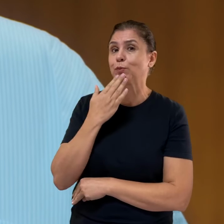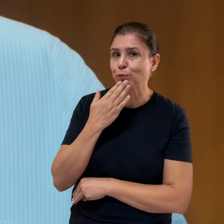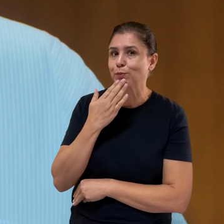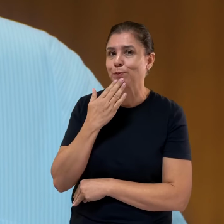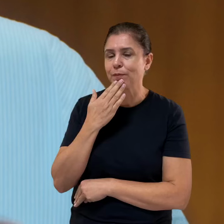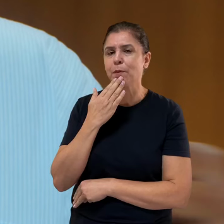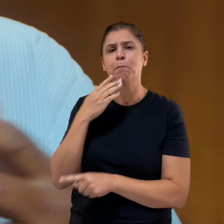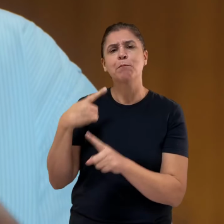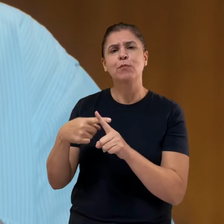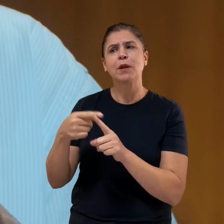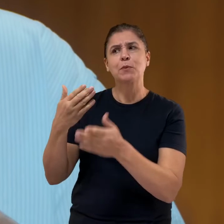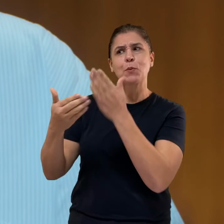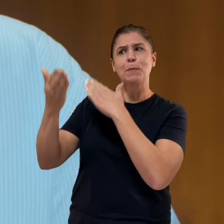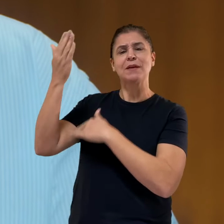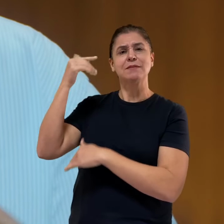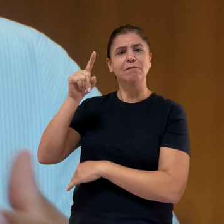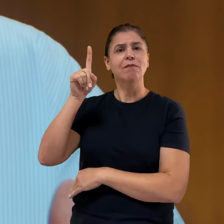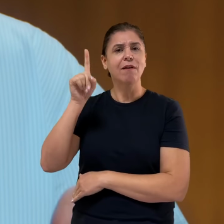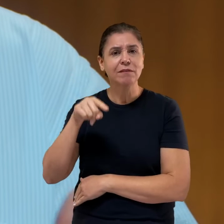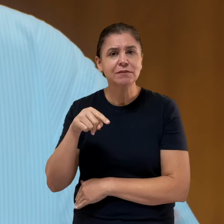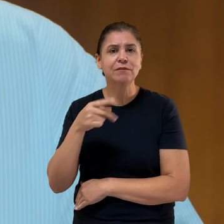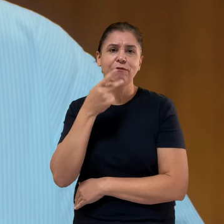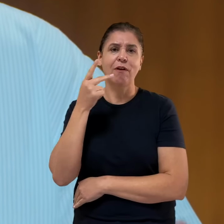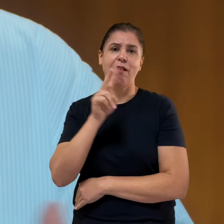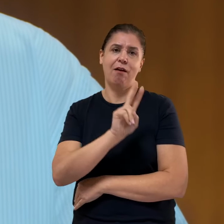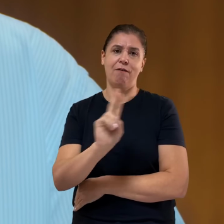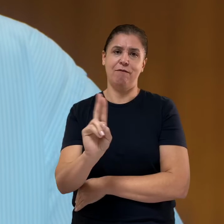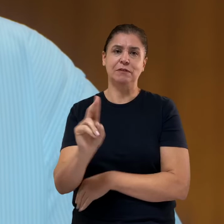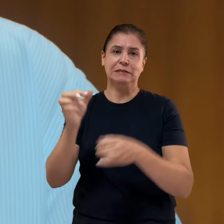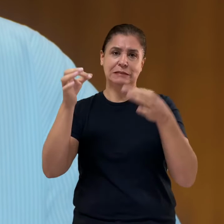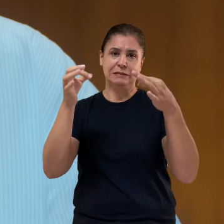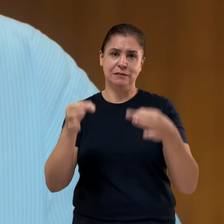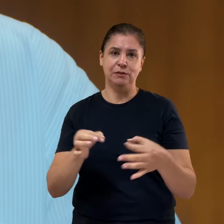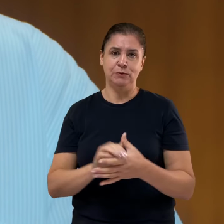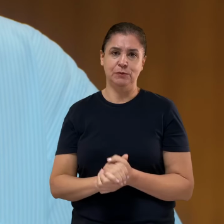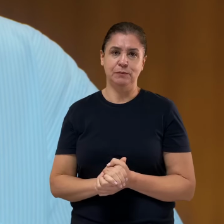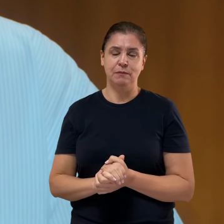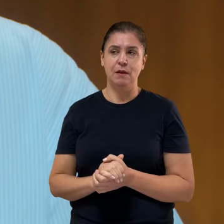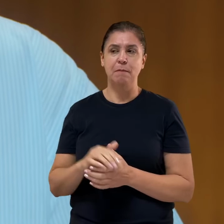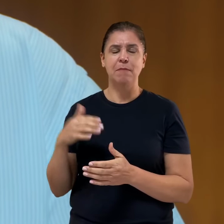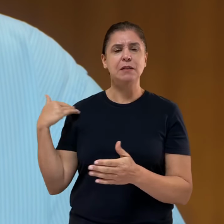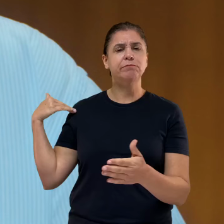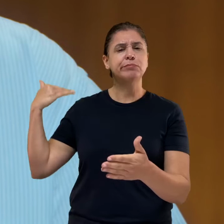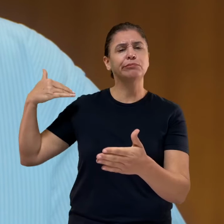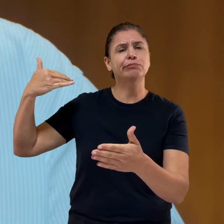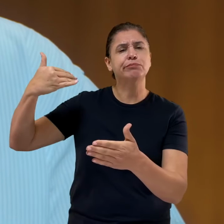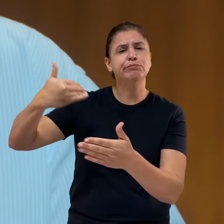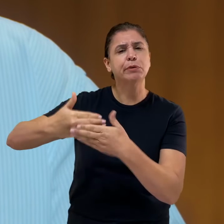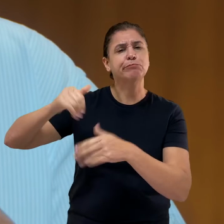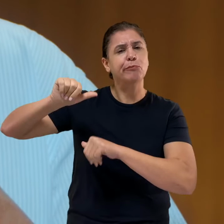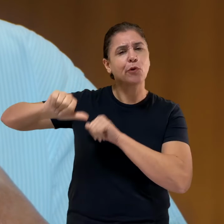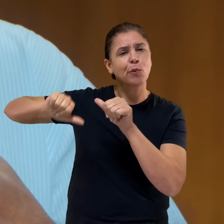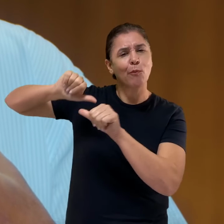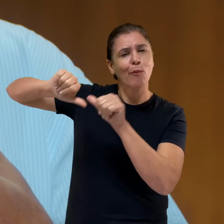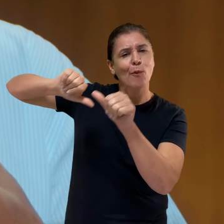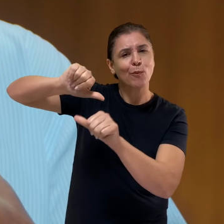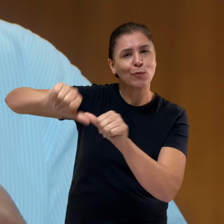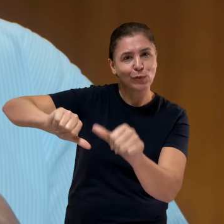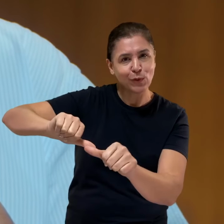Porque assim era dito. E toda essa evolução